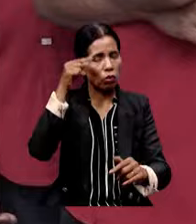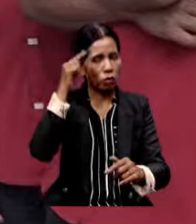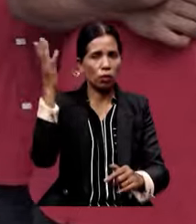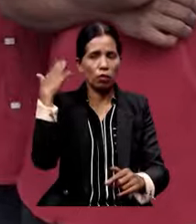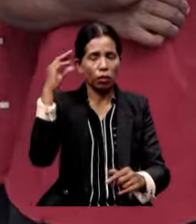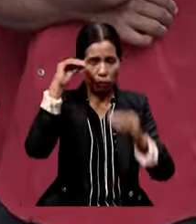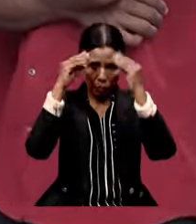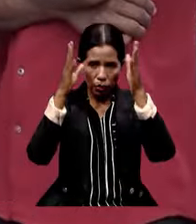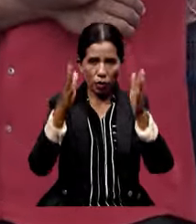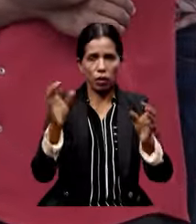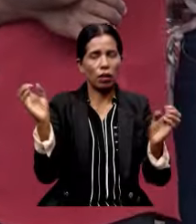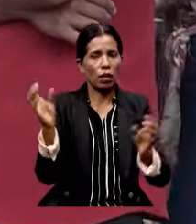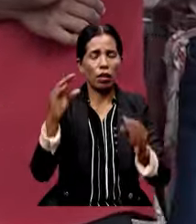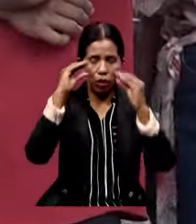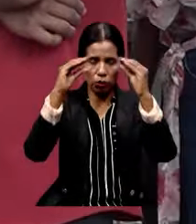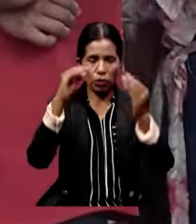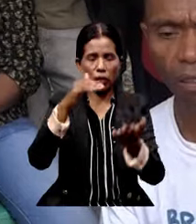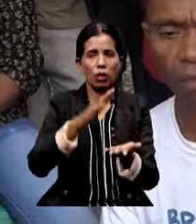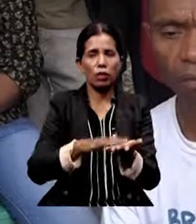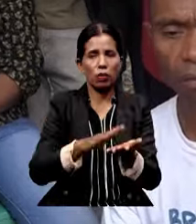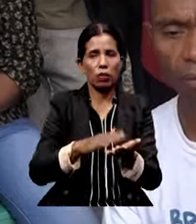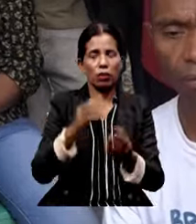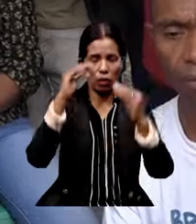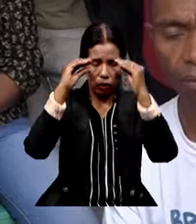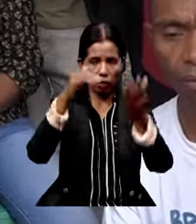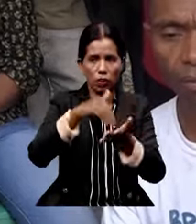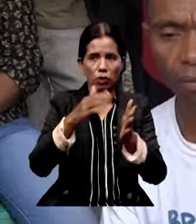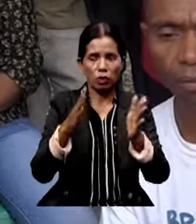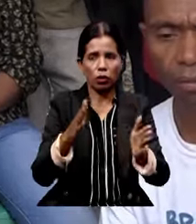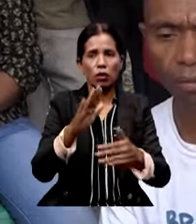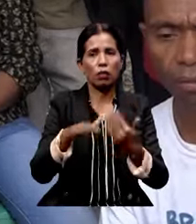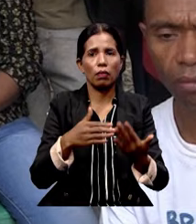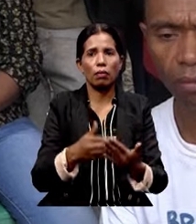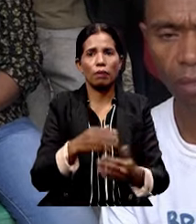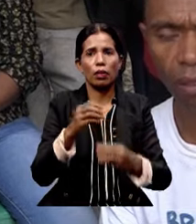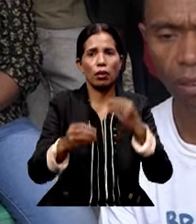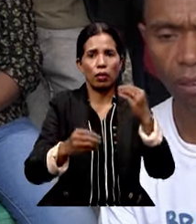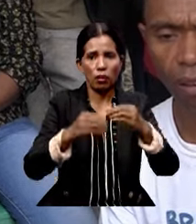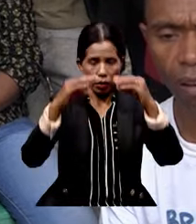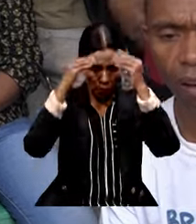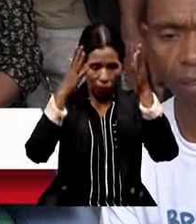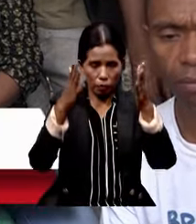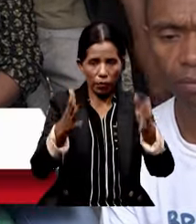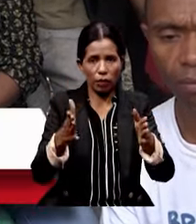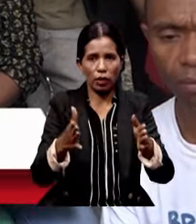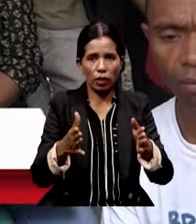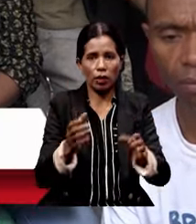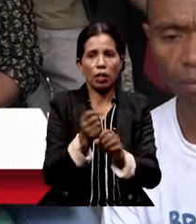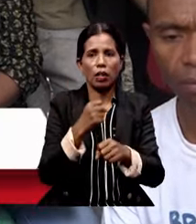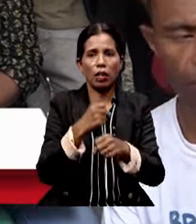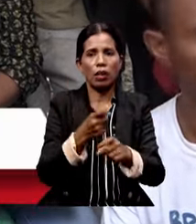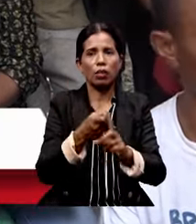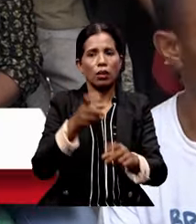professor balung la ativu ia eskola hori hanorin estudante sira. Rasiona ho selesaun professores voluntario, Nebe halau